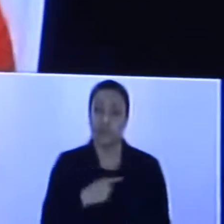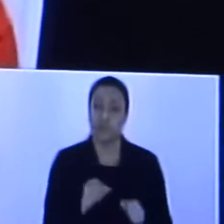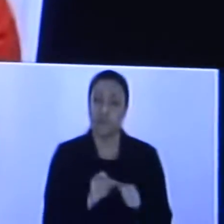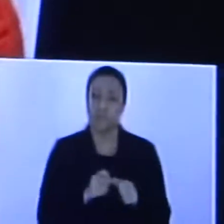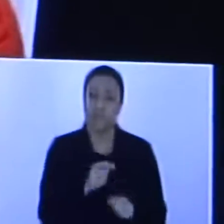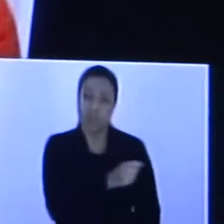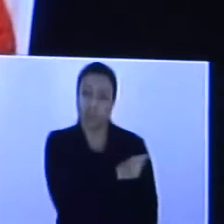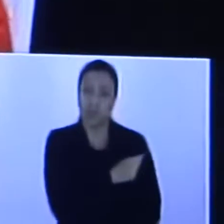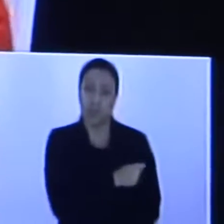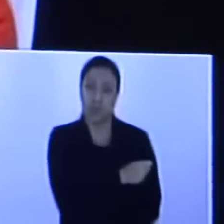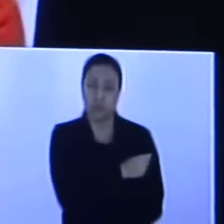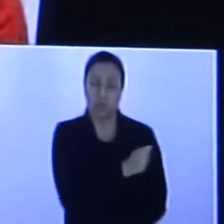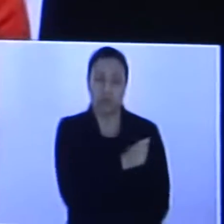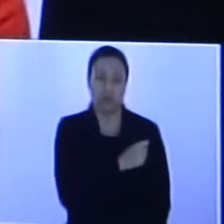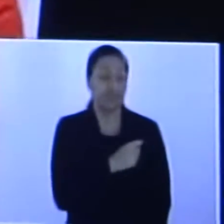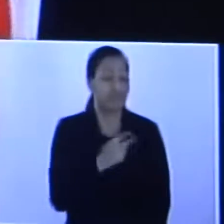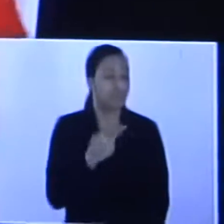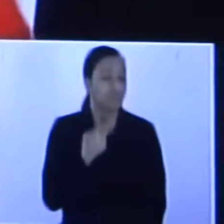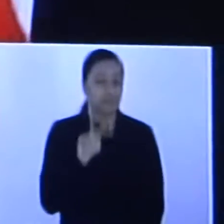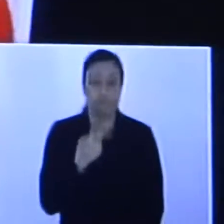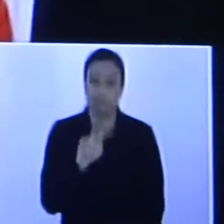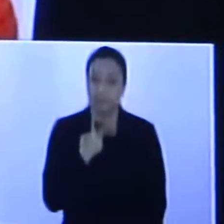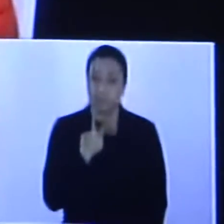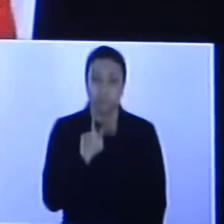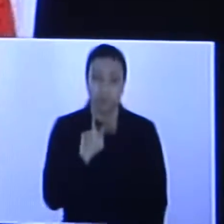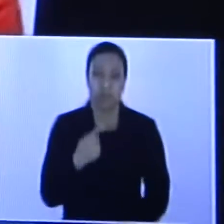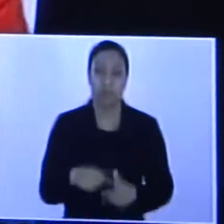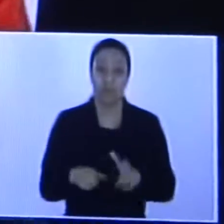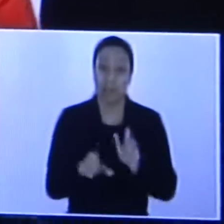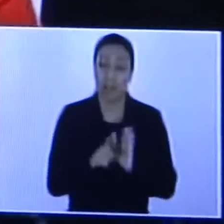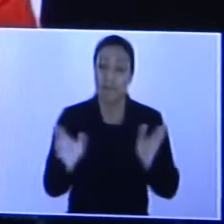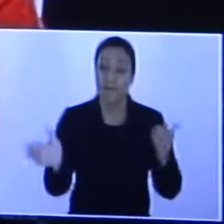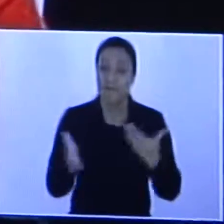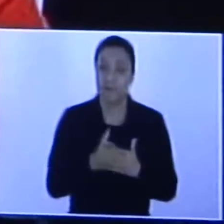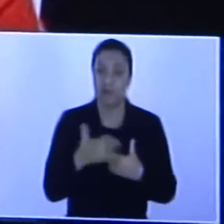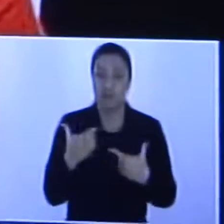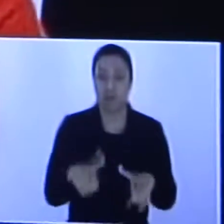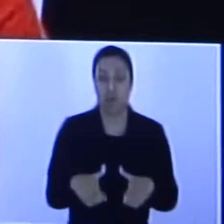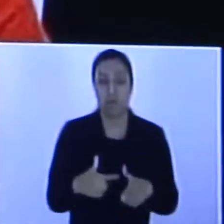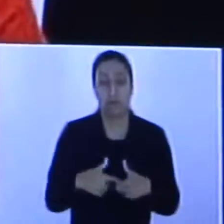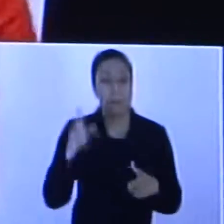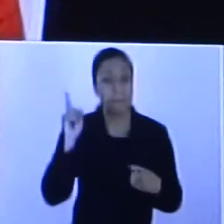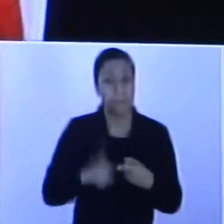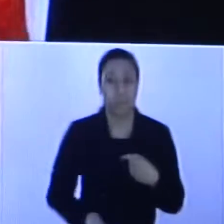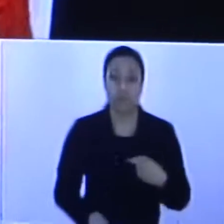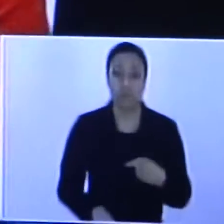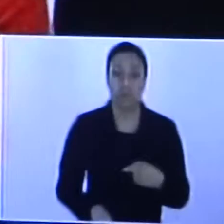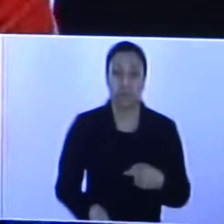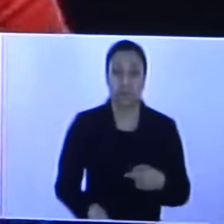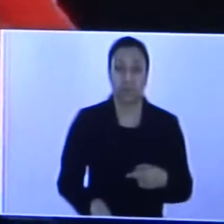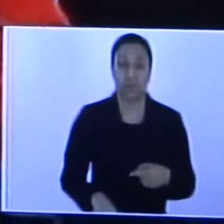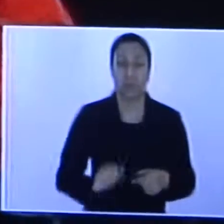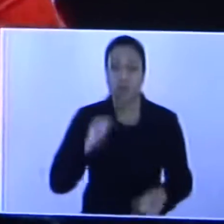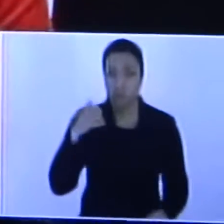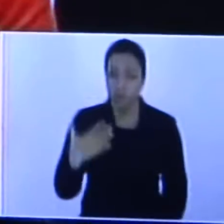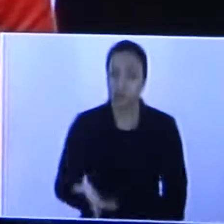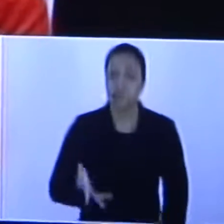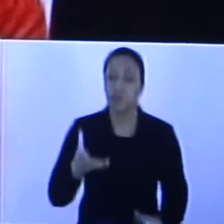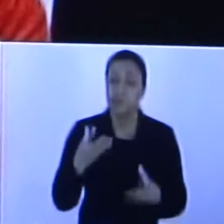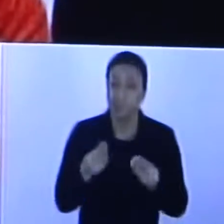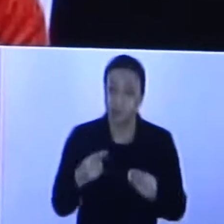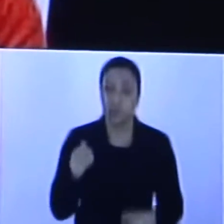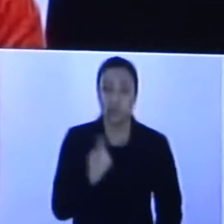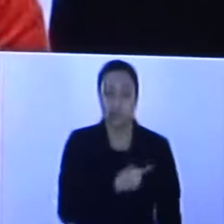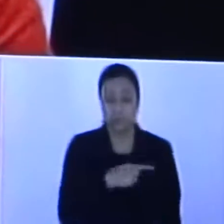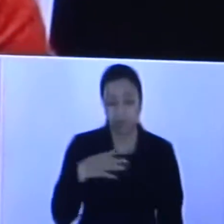ao tatuador, esse estabelecimento pode ser fechado. É proibida essa prática. E isso vem ocorrendo muito na